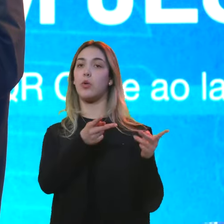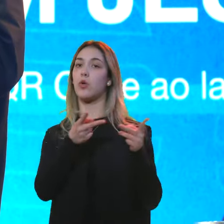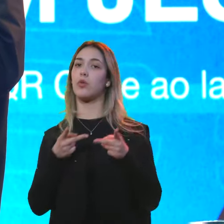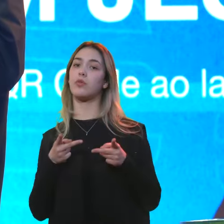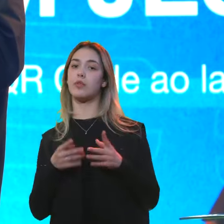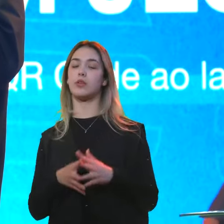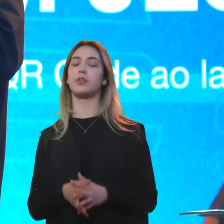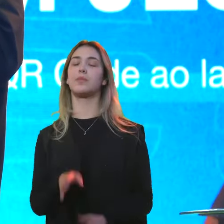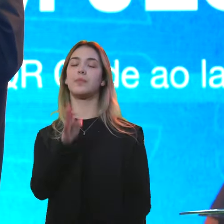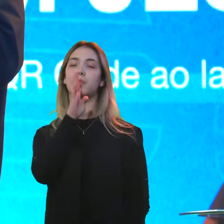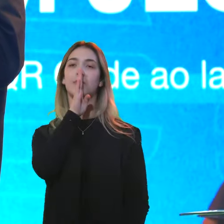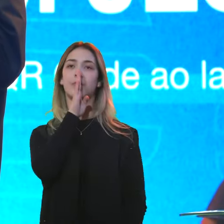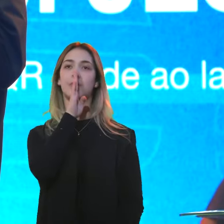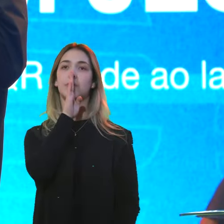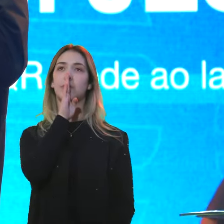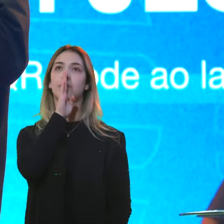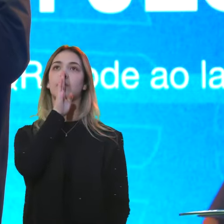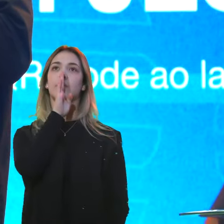silêncio agora.